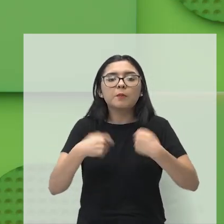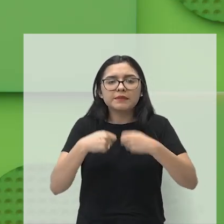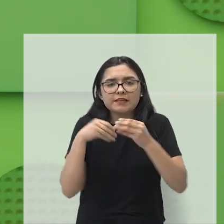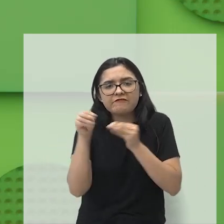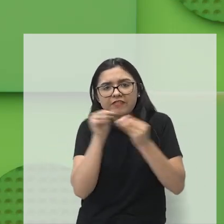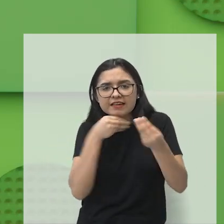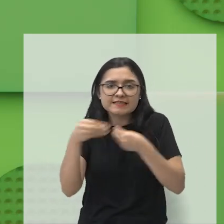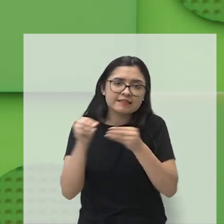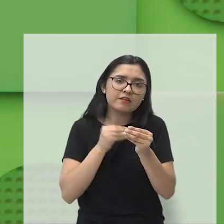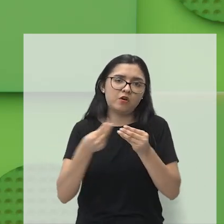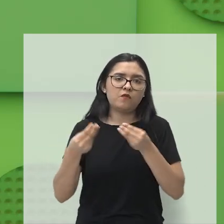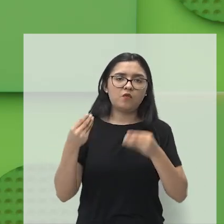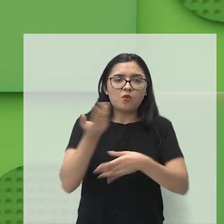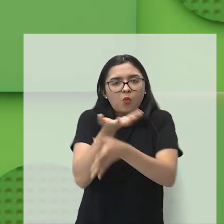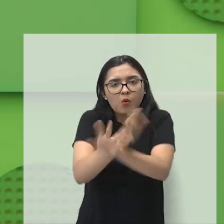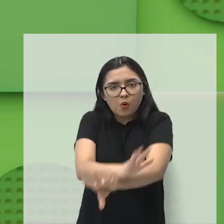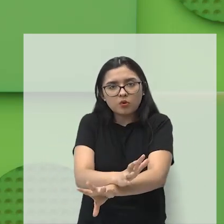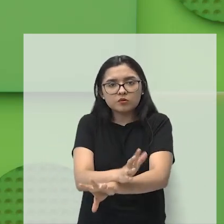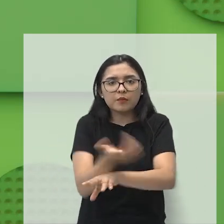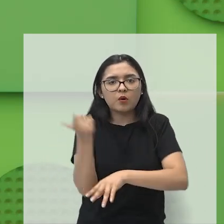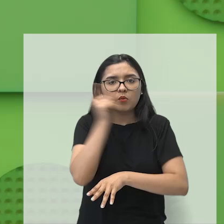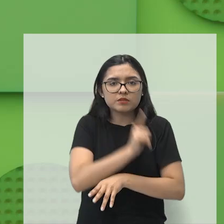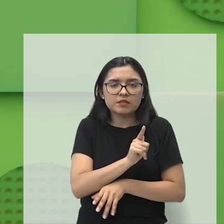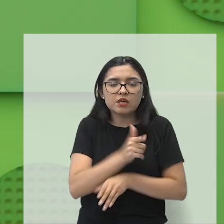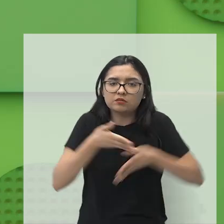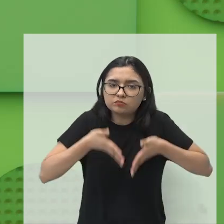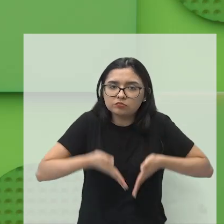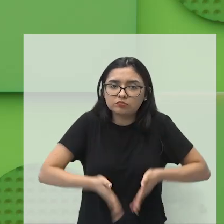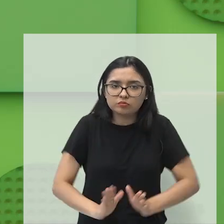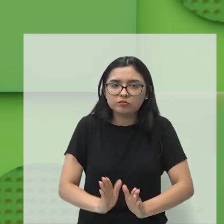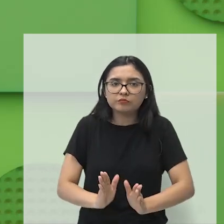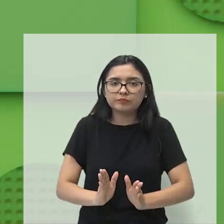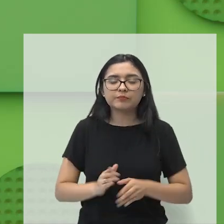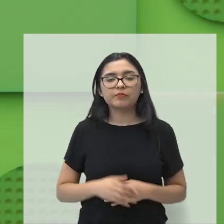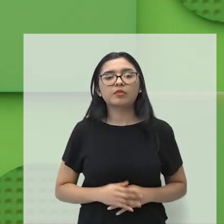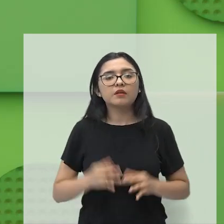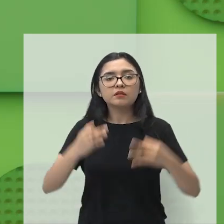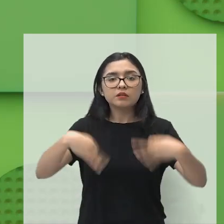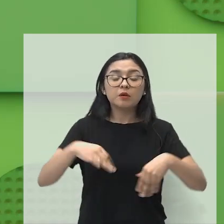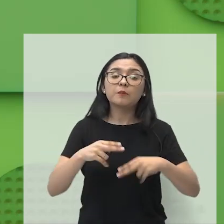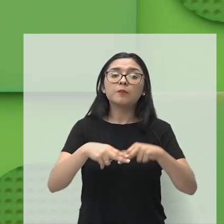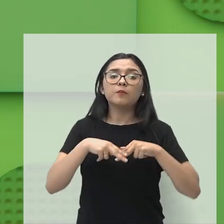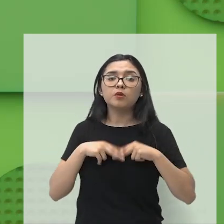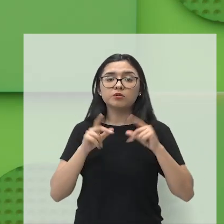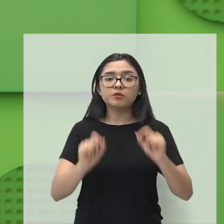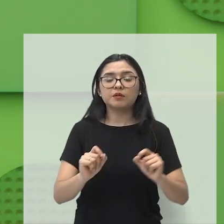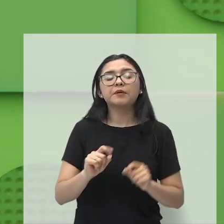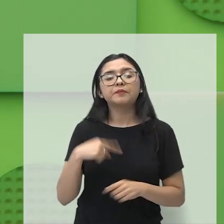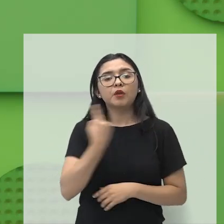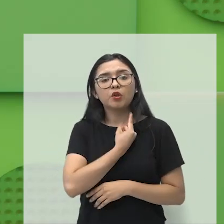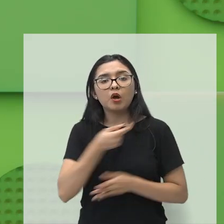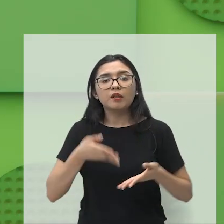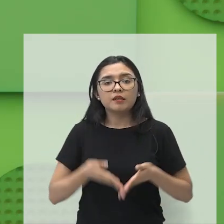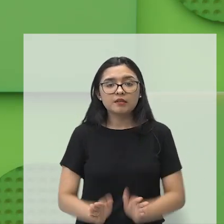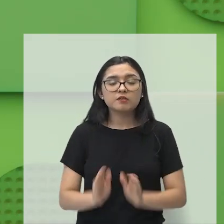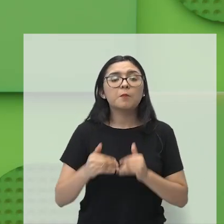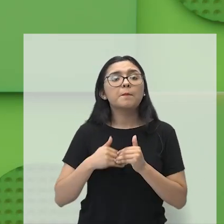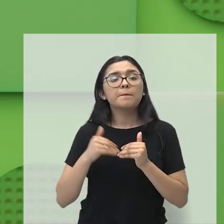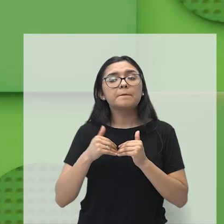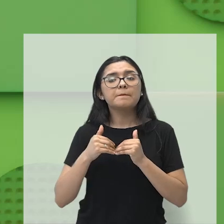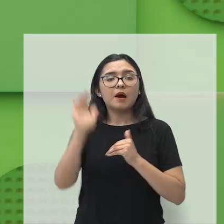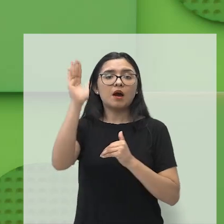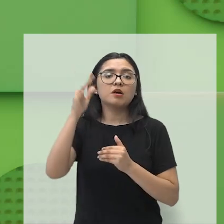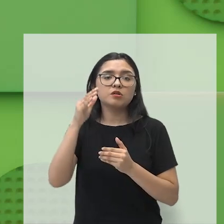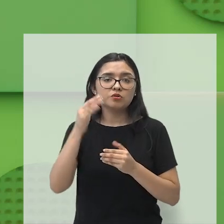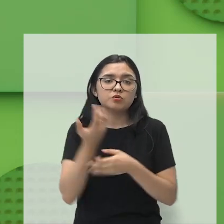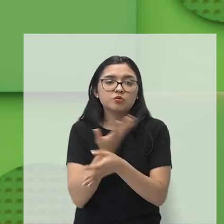ser menor para você passar pelo canal vaginal, certo? Então, por isso que nós nascemos com mais